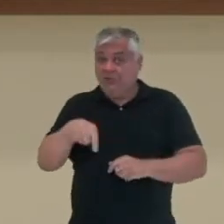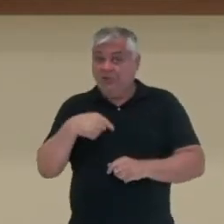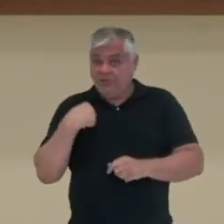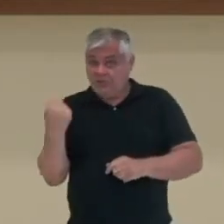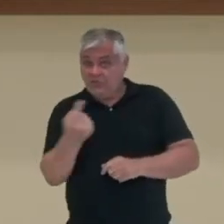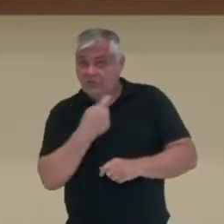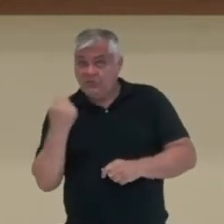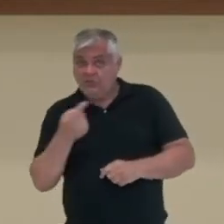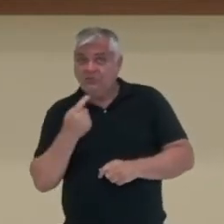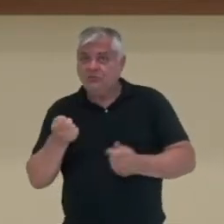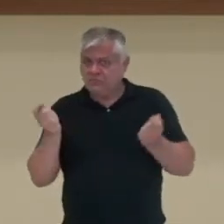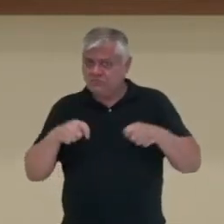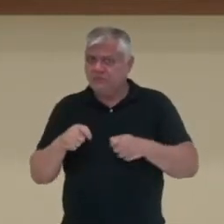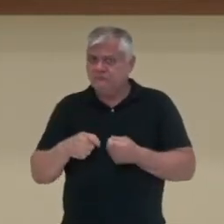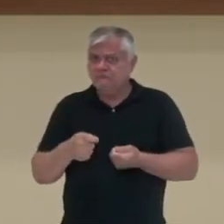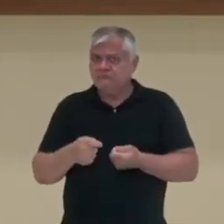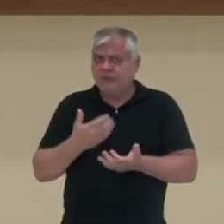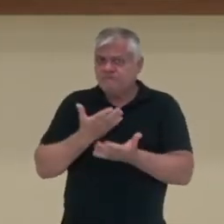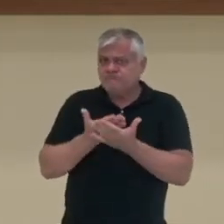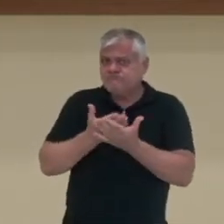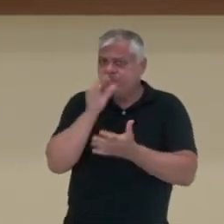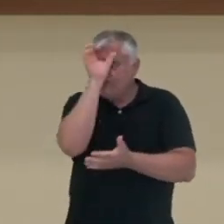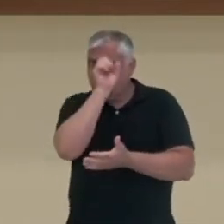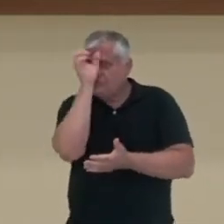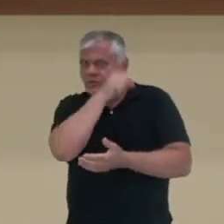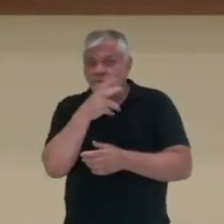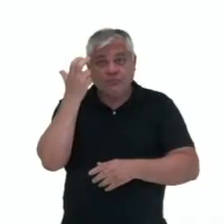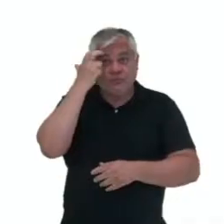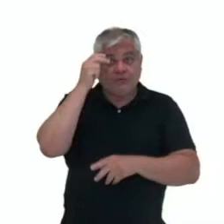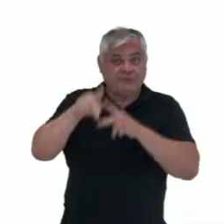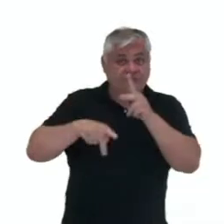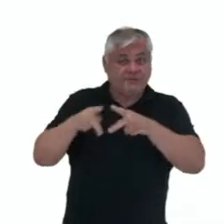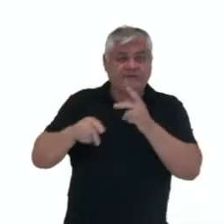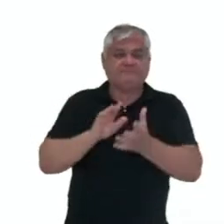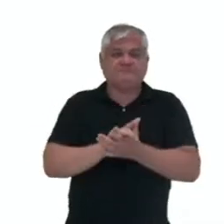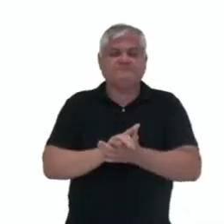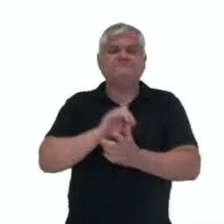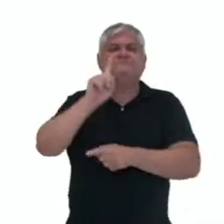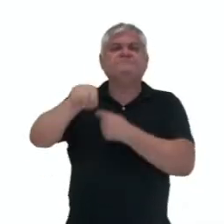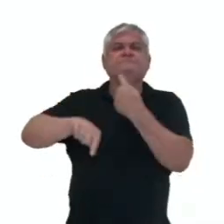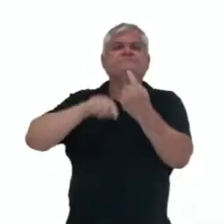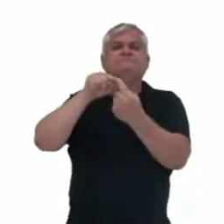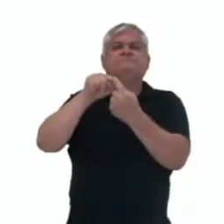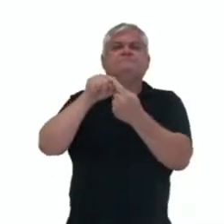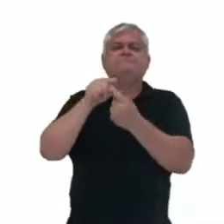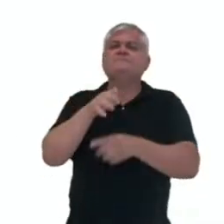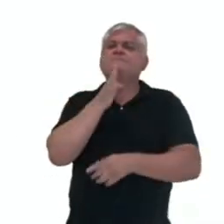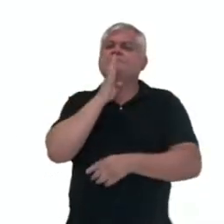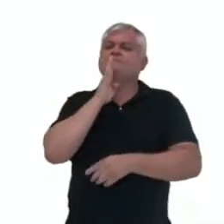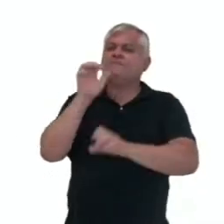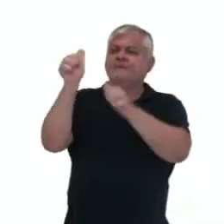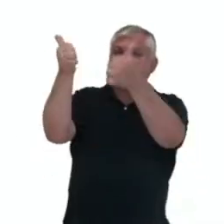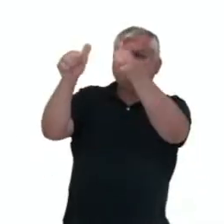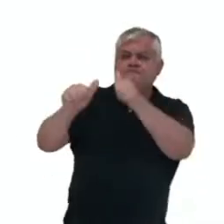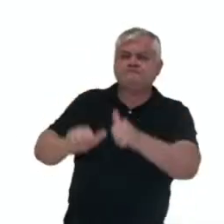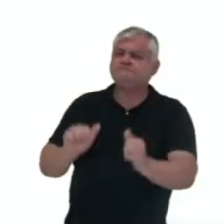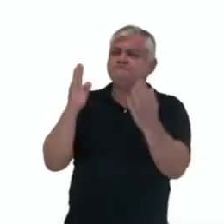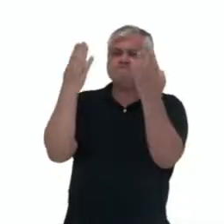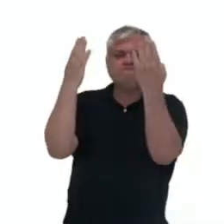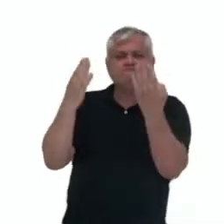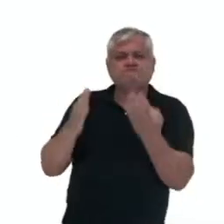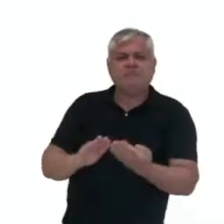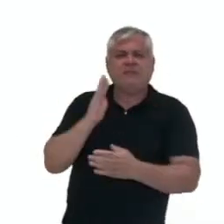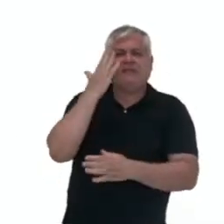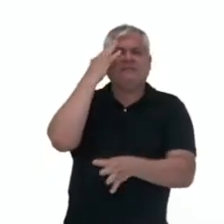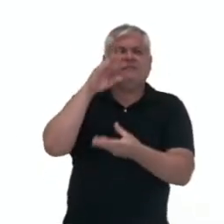nos alimentamos de cultura popular? Como objetivo, nós vamos conhecer e analisar aspectos da cultura popular e